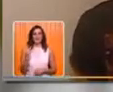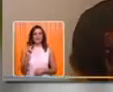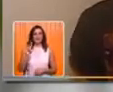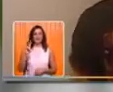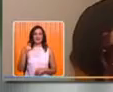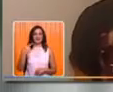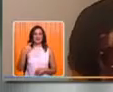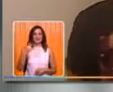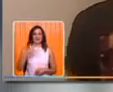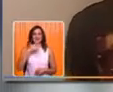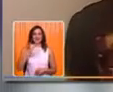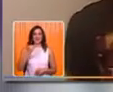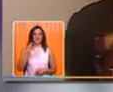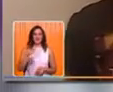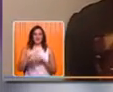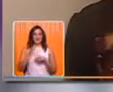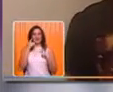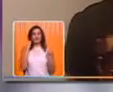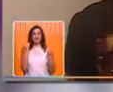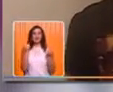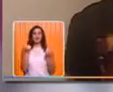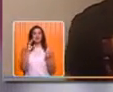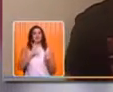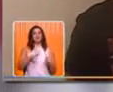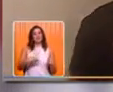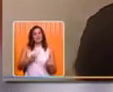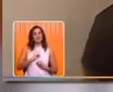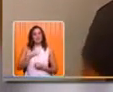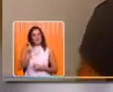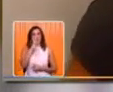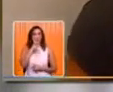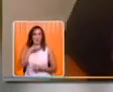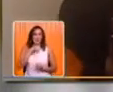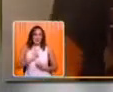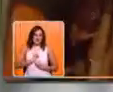tenho 24 anos e vou mostrar-vos um bocadinho daquilo que é o meu mundo